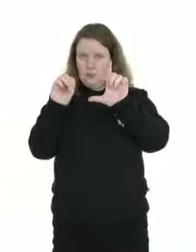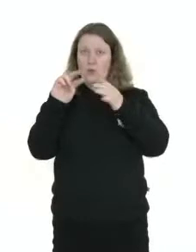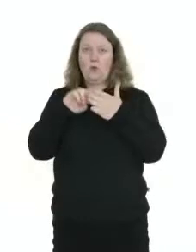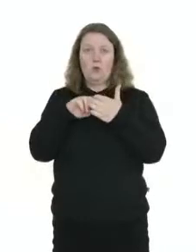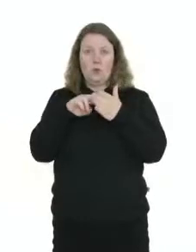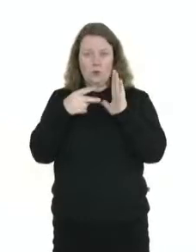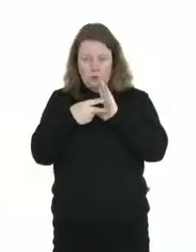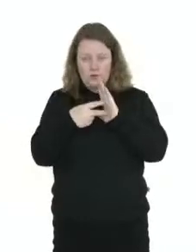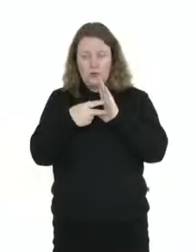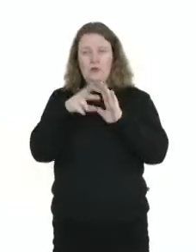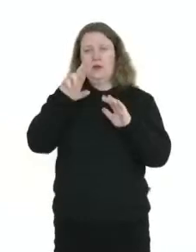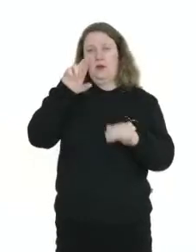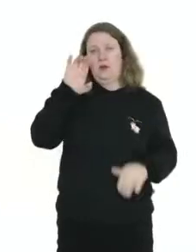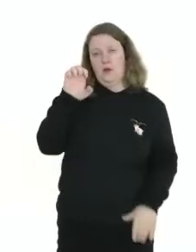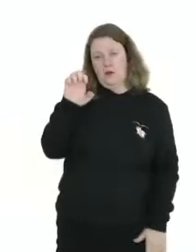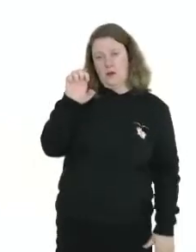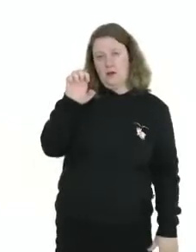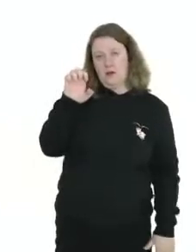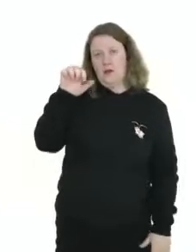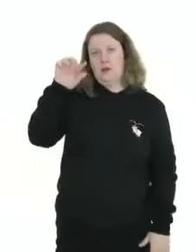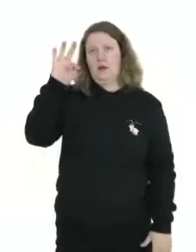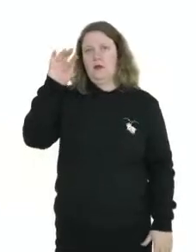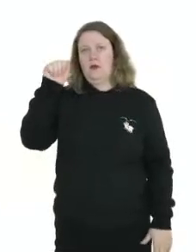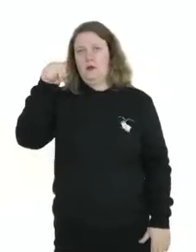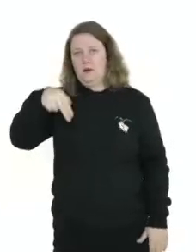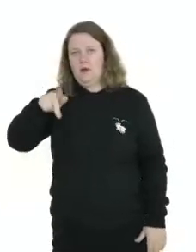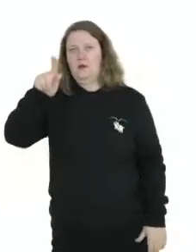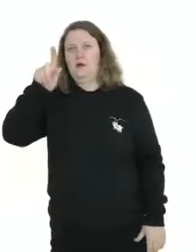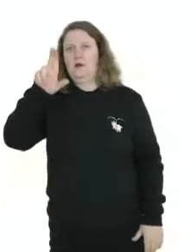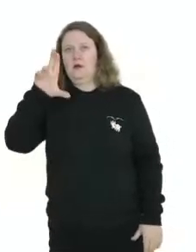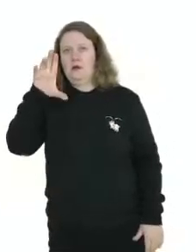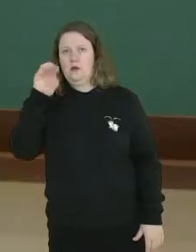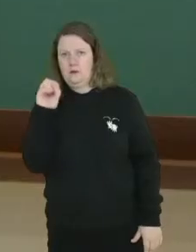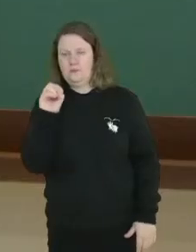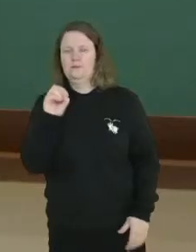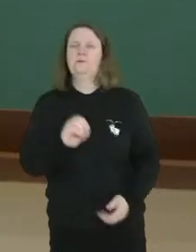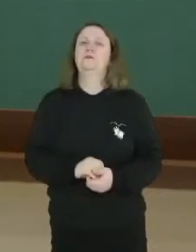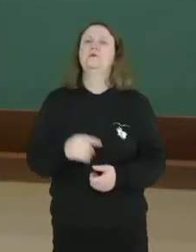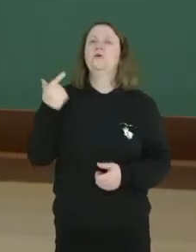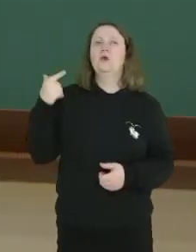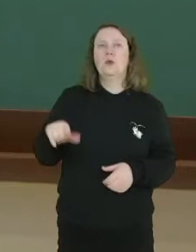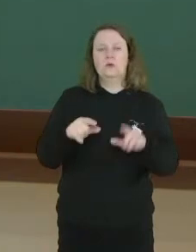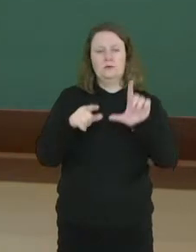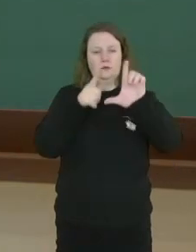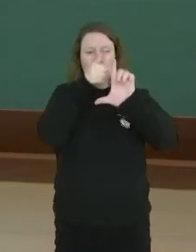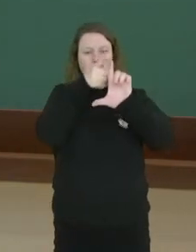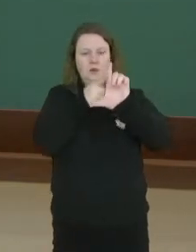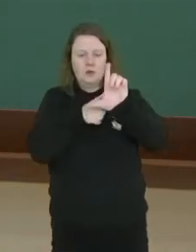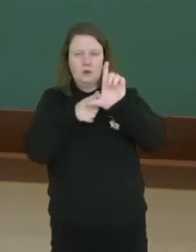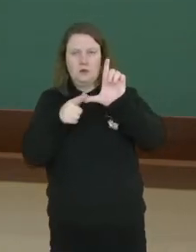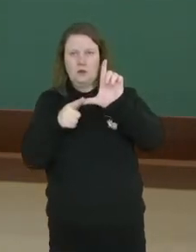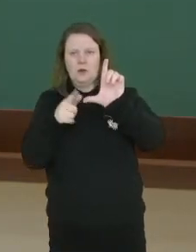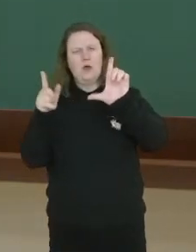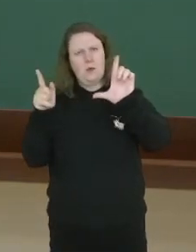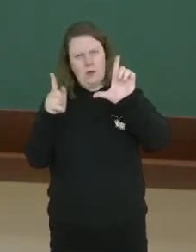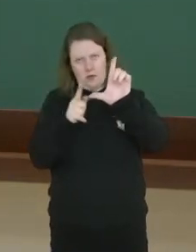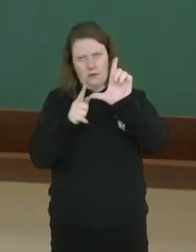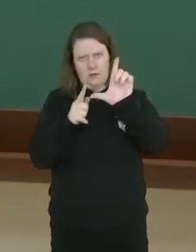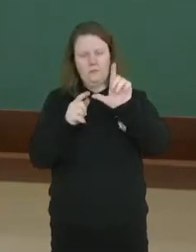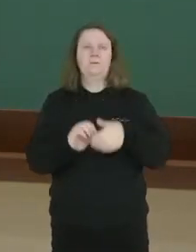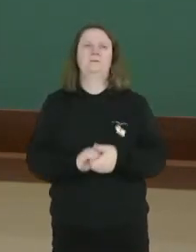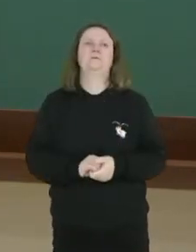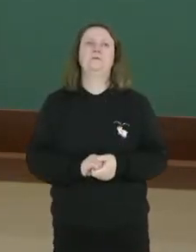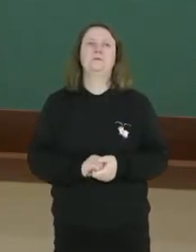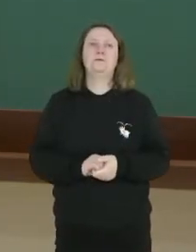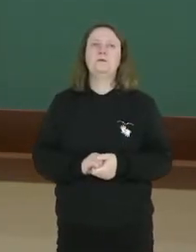retângulo, tá bom? Então, ele tem um ângulo que mede 90 graus. Os outros, claro, são menores que 90 daí. E